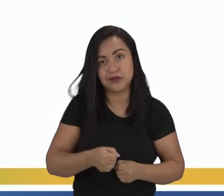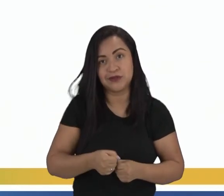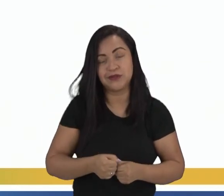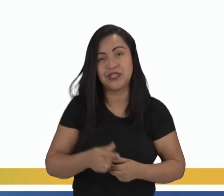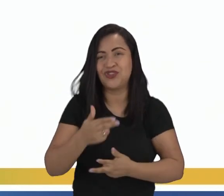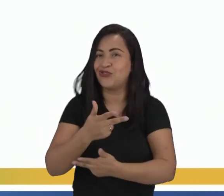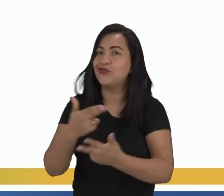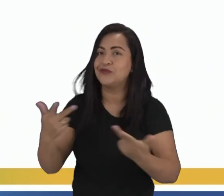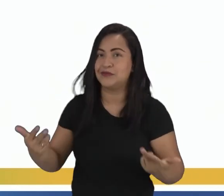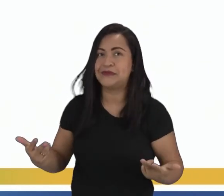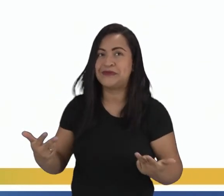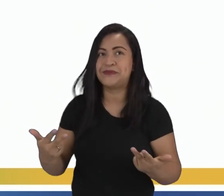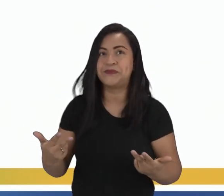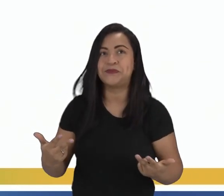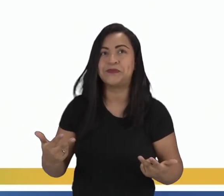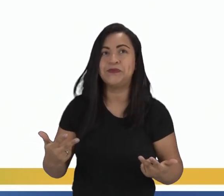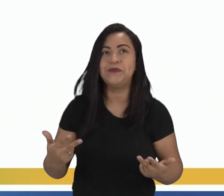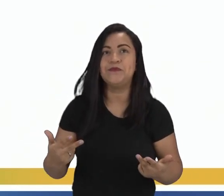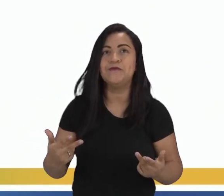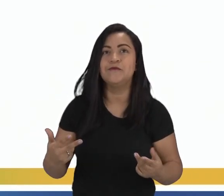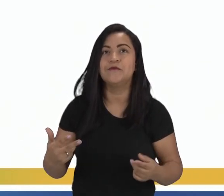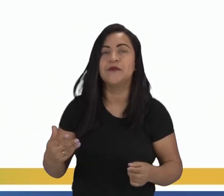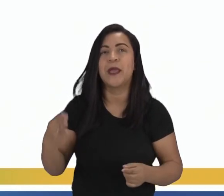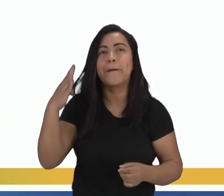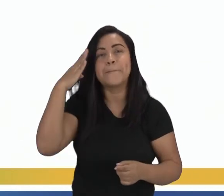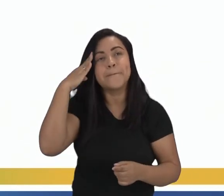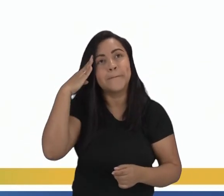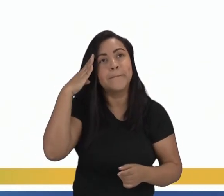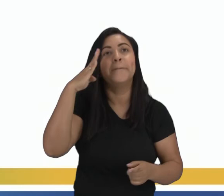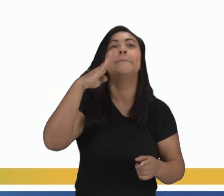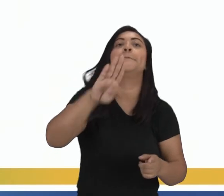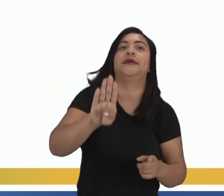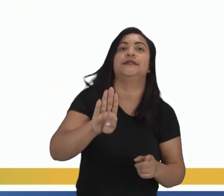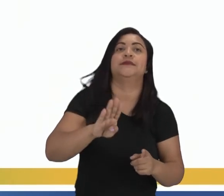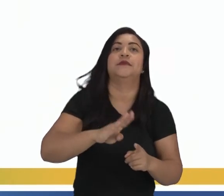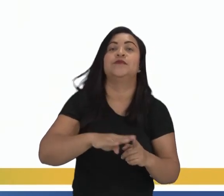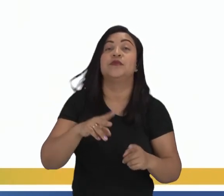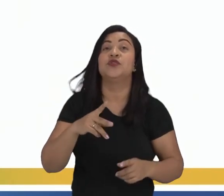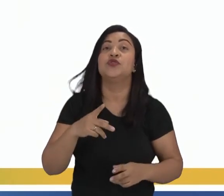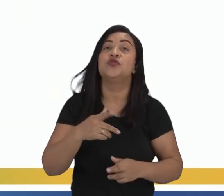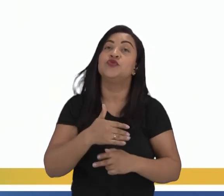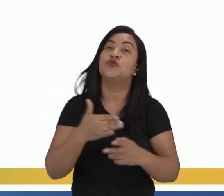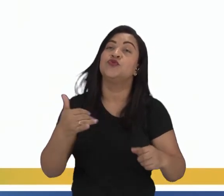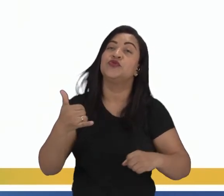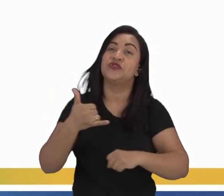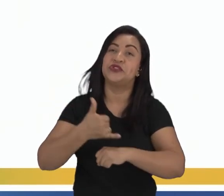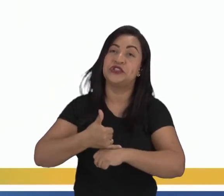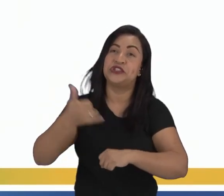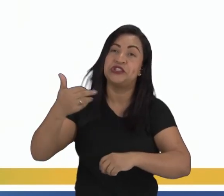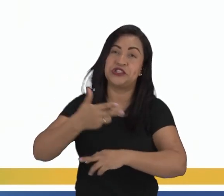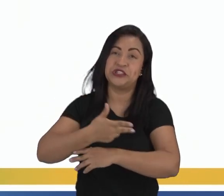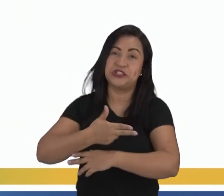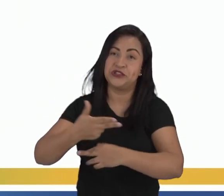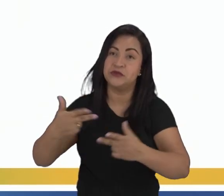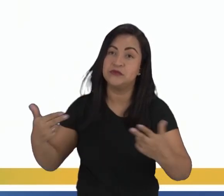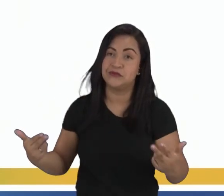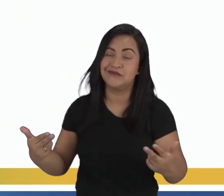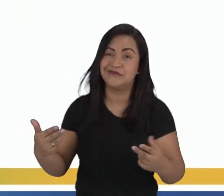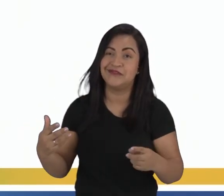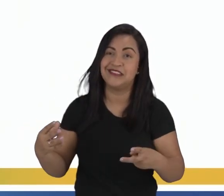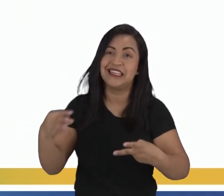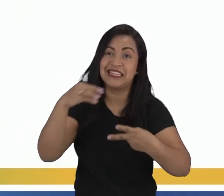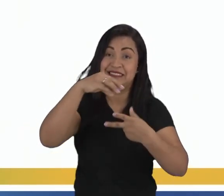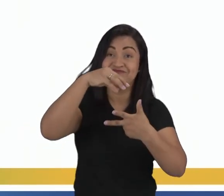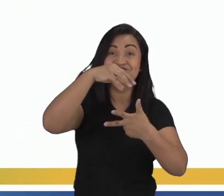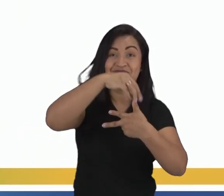e principalmente os tipos de energia são o que mais caem em física nesse exame.